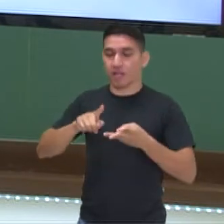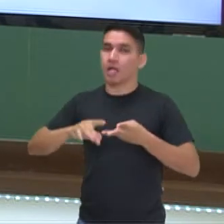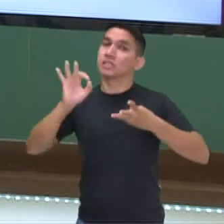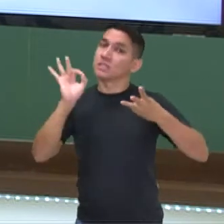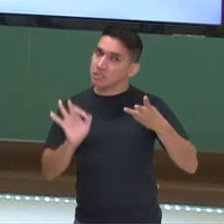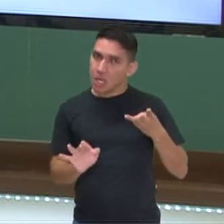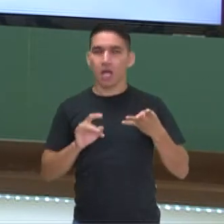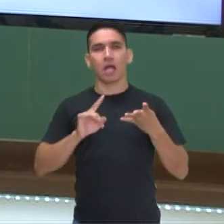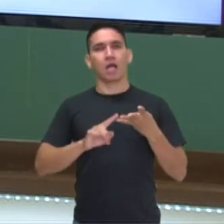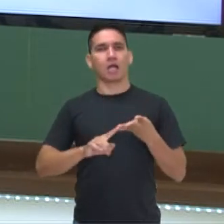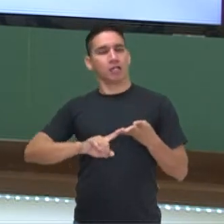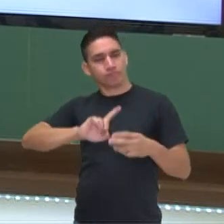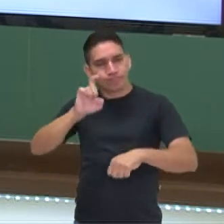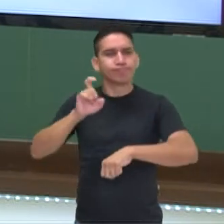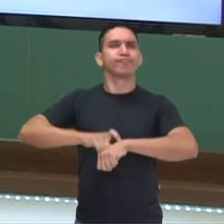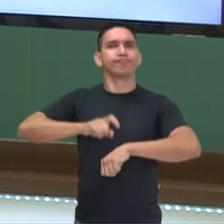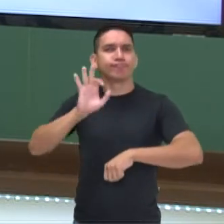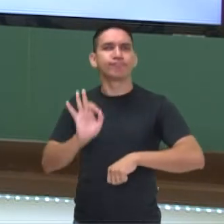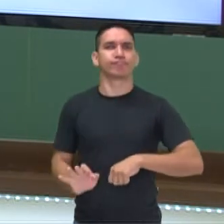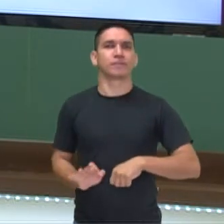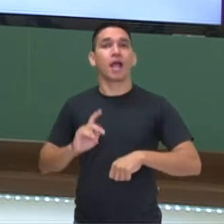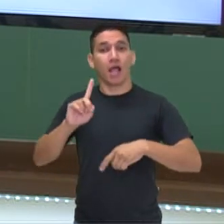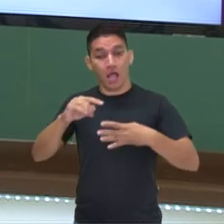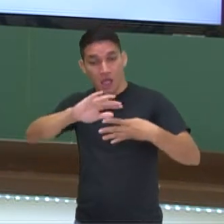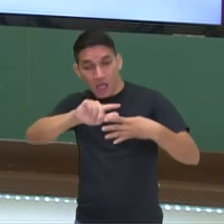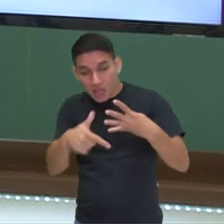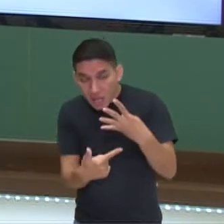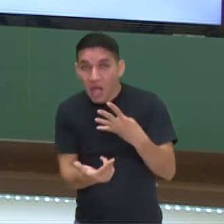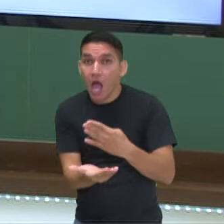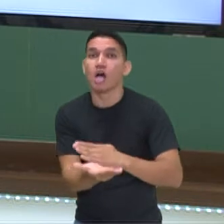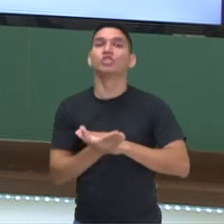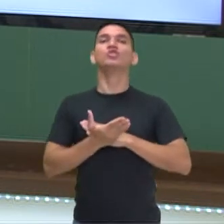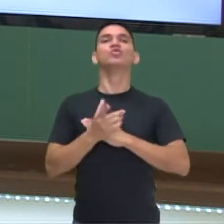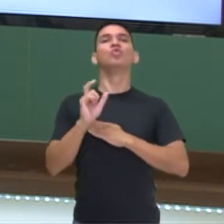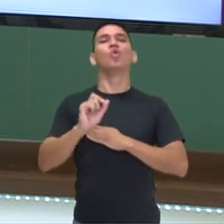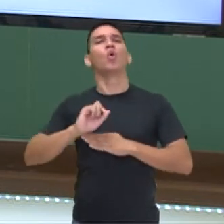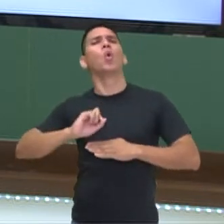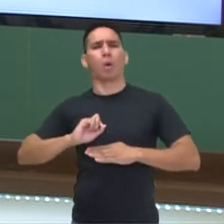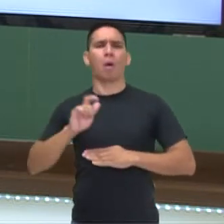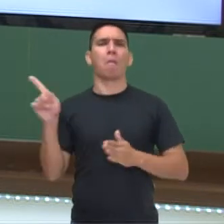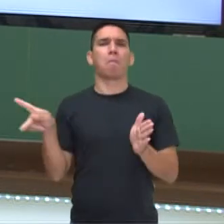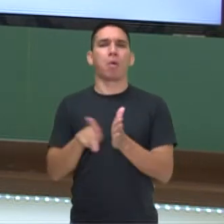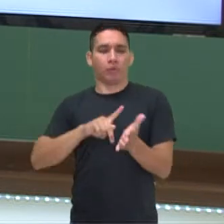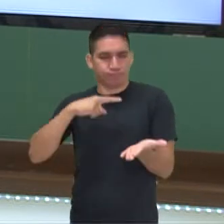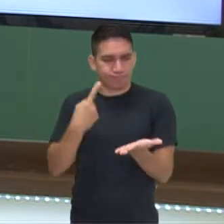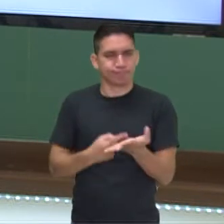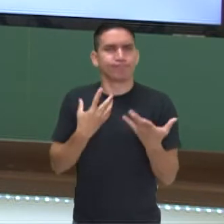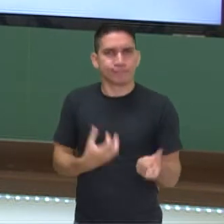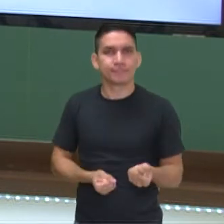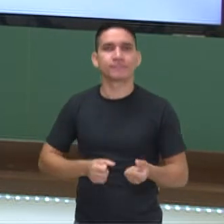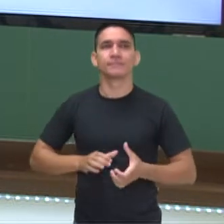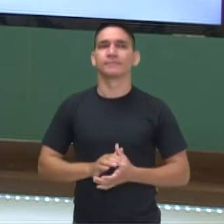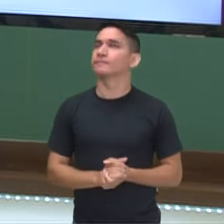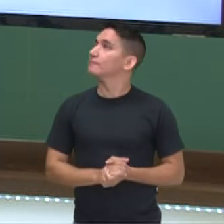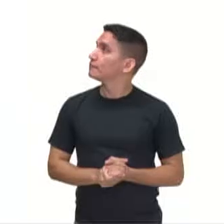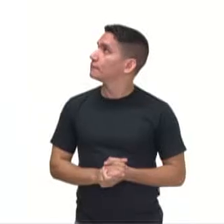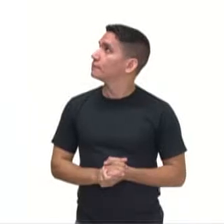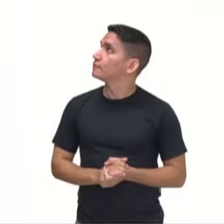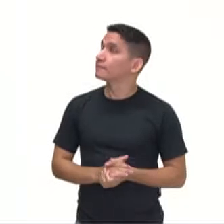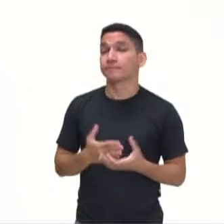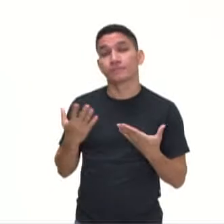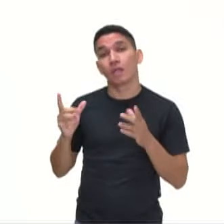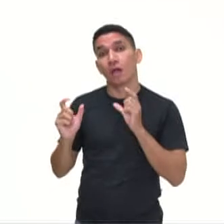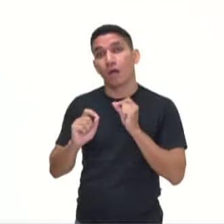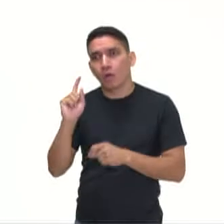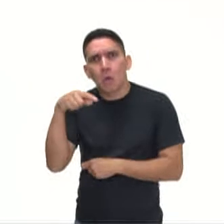correto, em ser pontual, são pilares que ajudam aí a gente a ter um compromisso. Então aqui, ó,